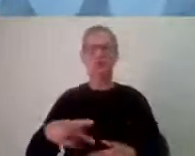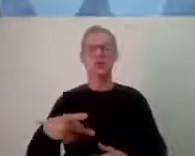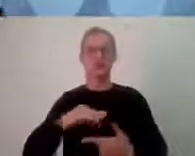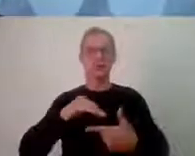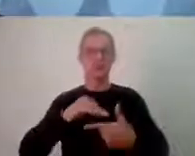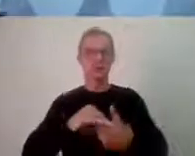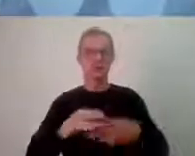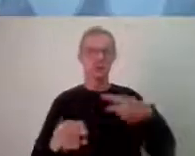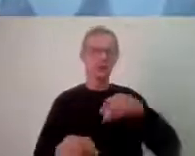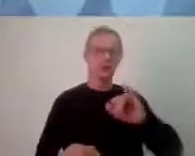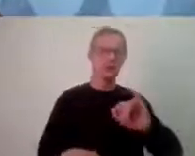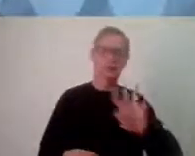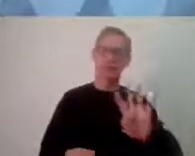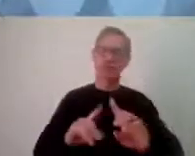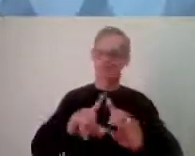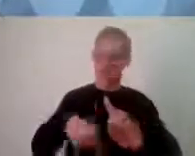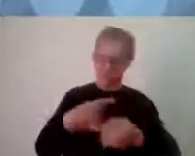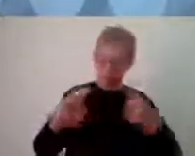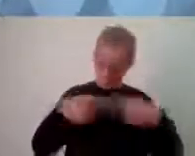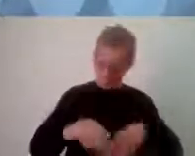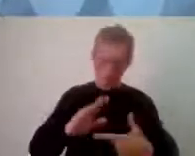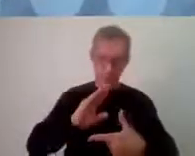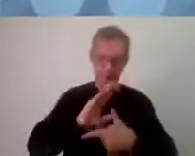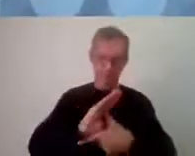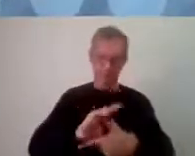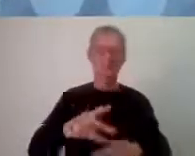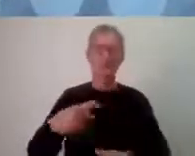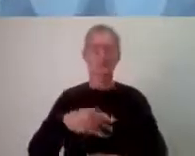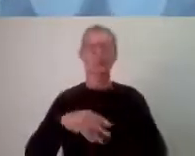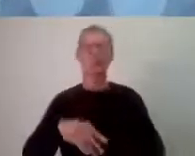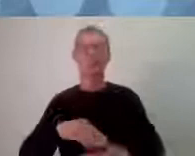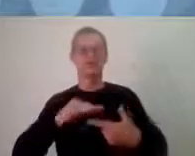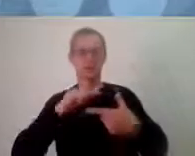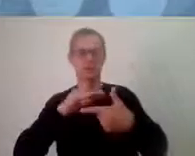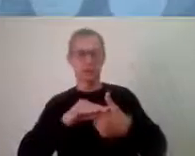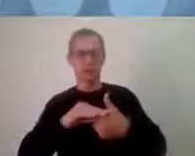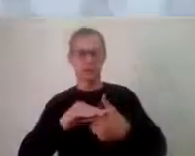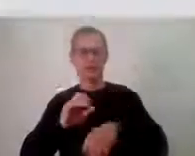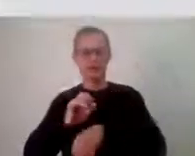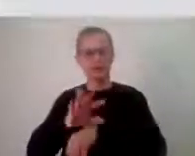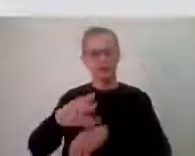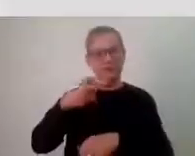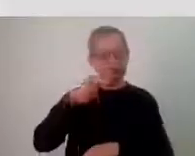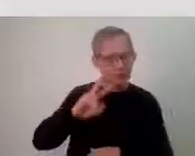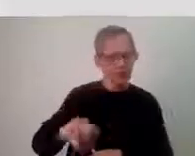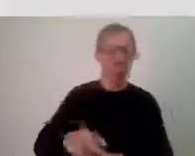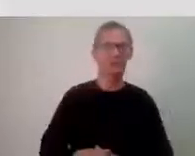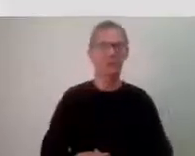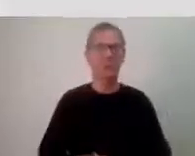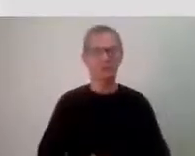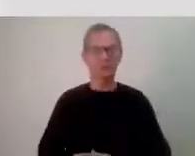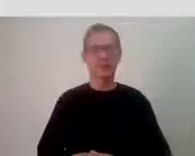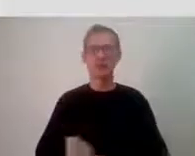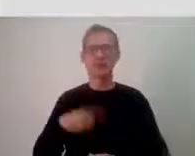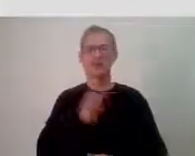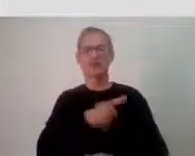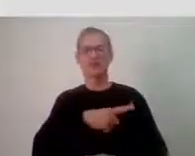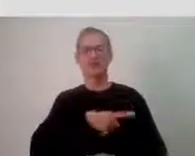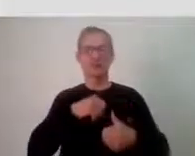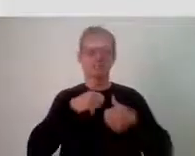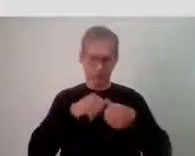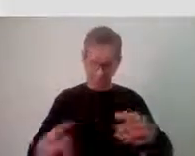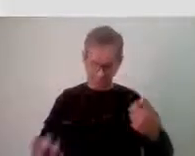4, mas depois muda. Seno se torna maior do que o cosseno. Acompanhe no quadro. Ó, a gente tem